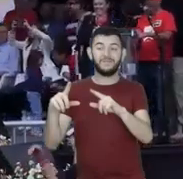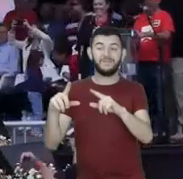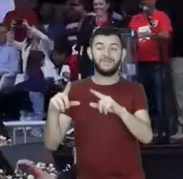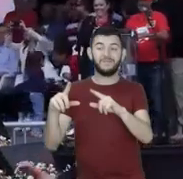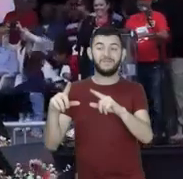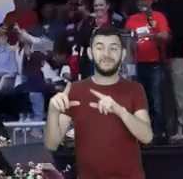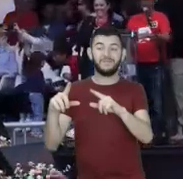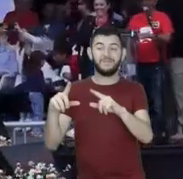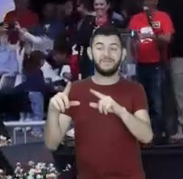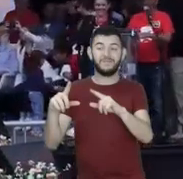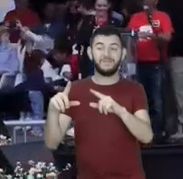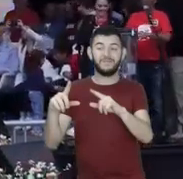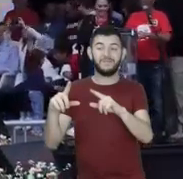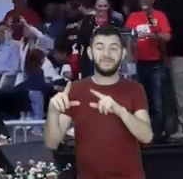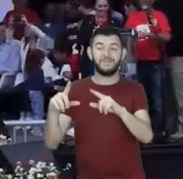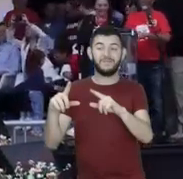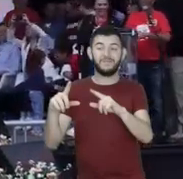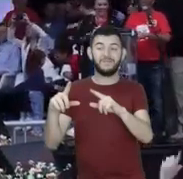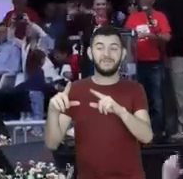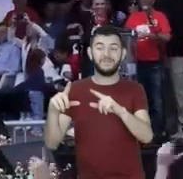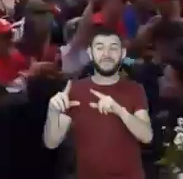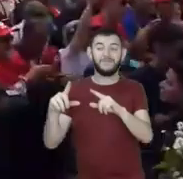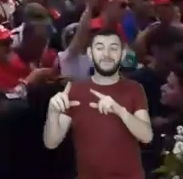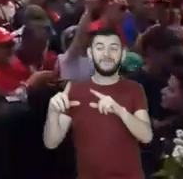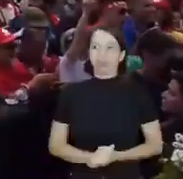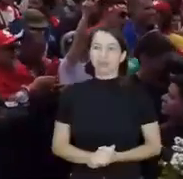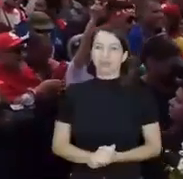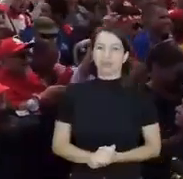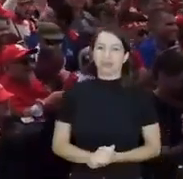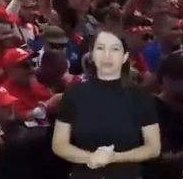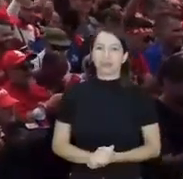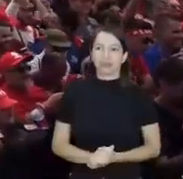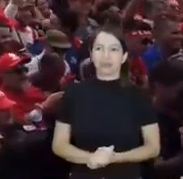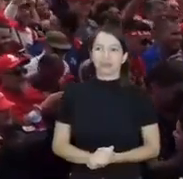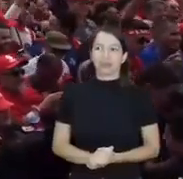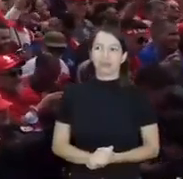Cadê os jovens e vão voltar 13 anos